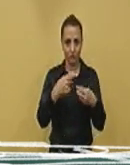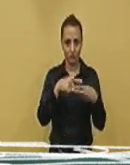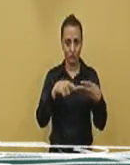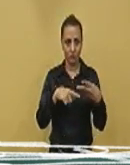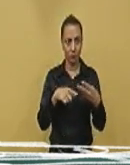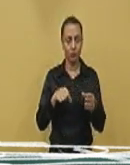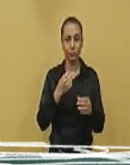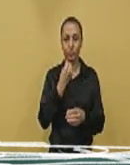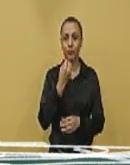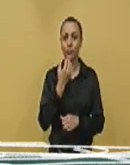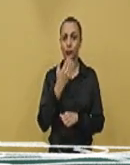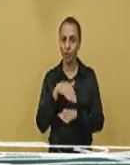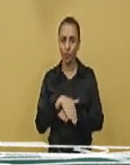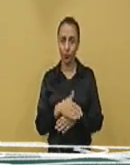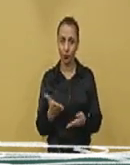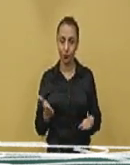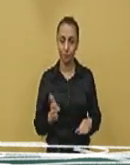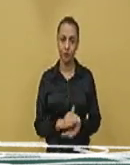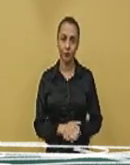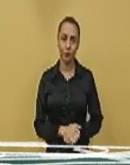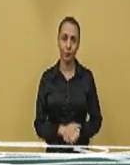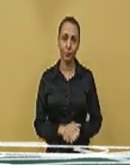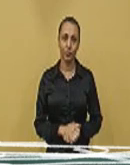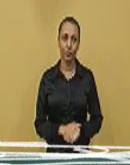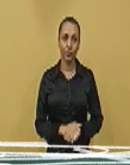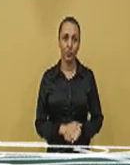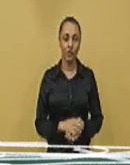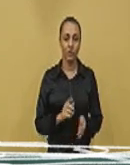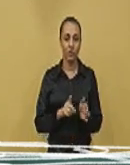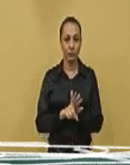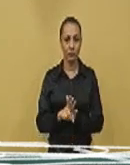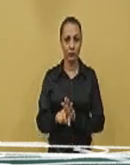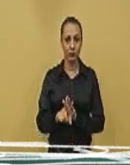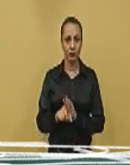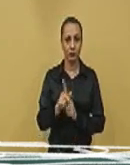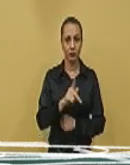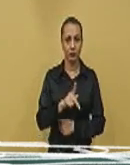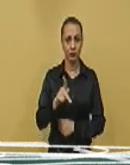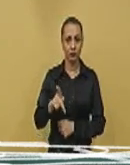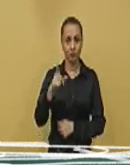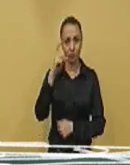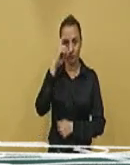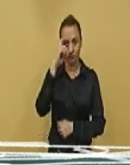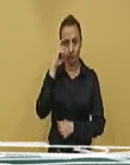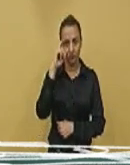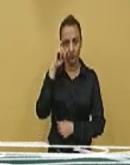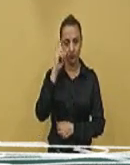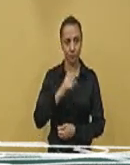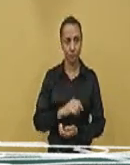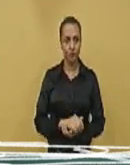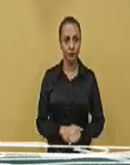Boa noite. Eu vou fazer uma pergunta para a professora Liane.